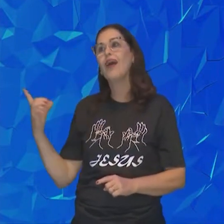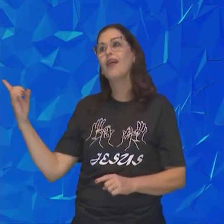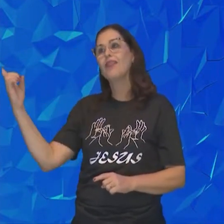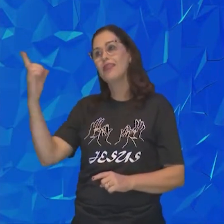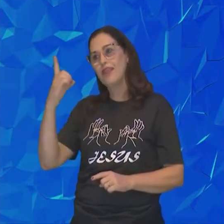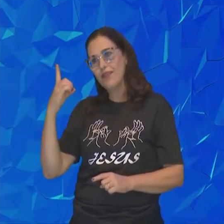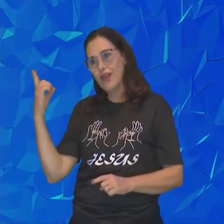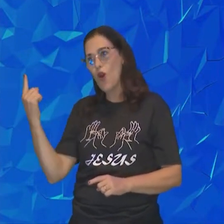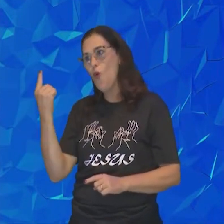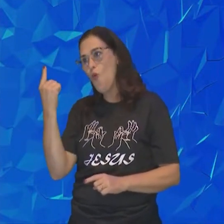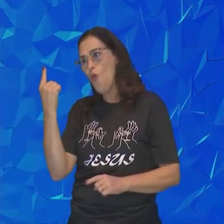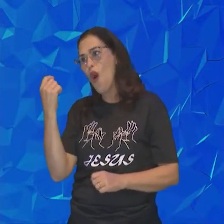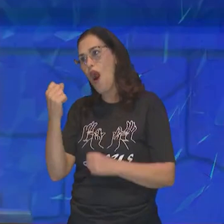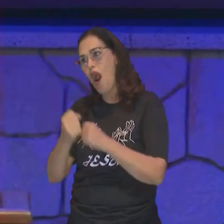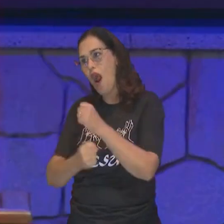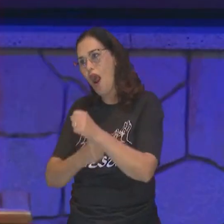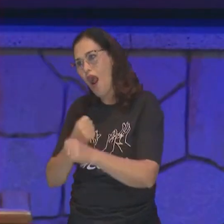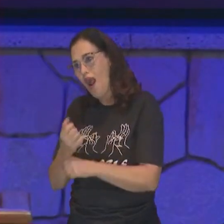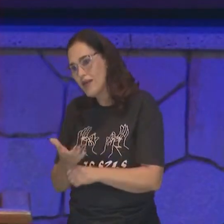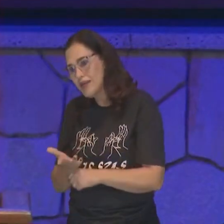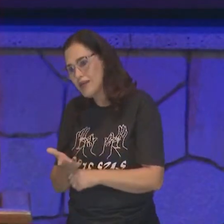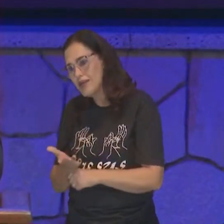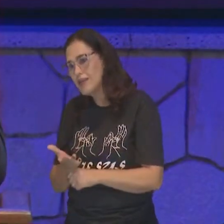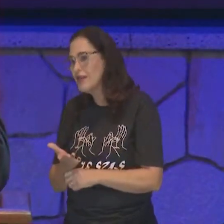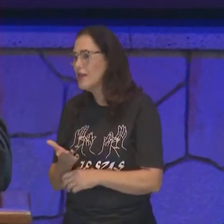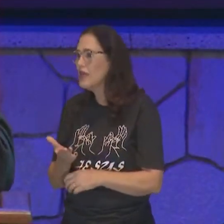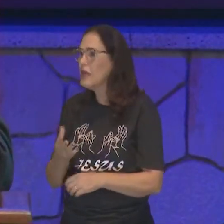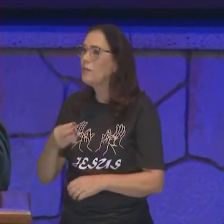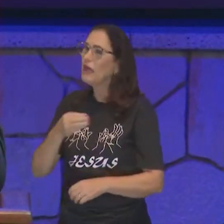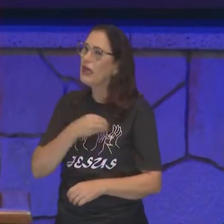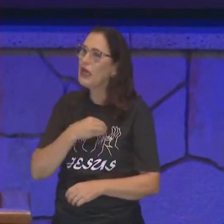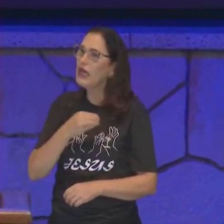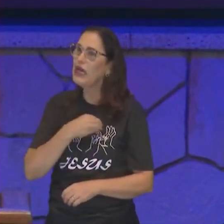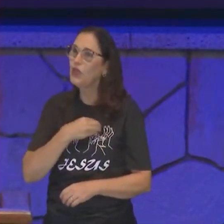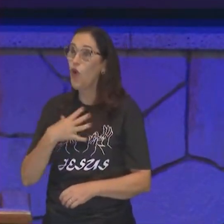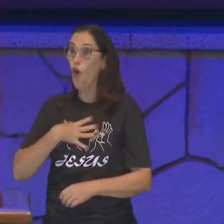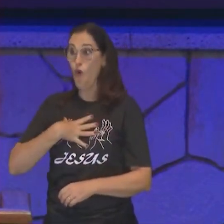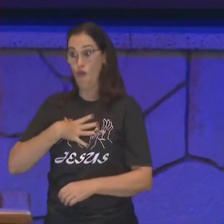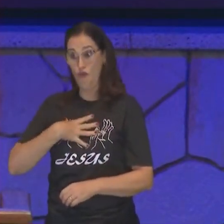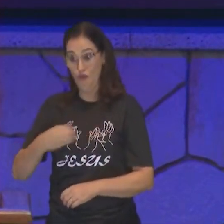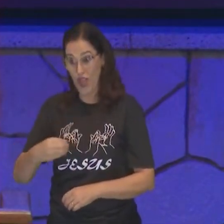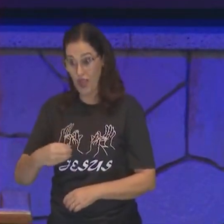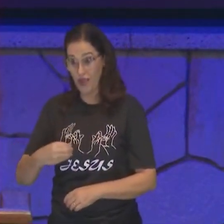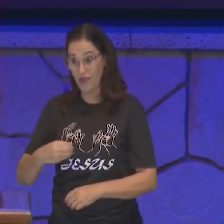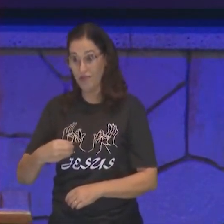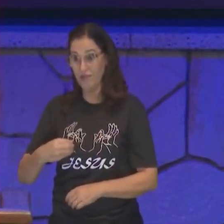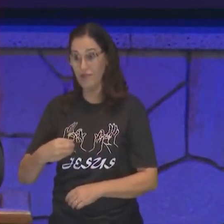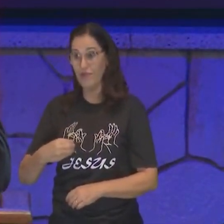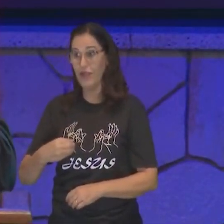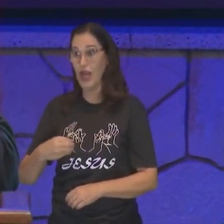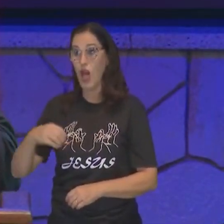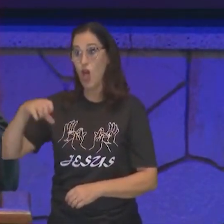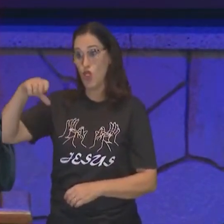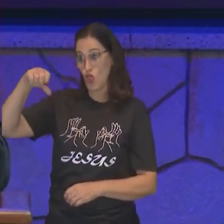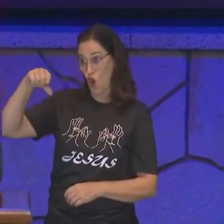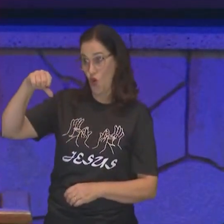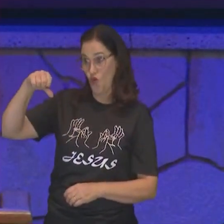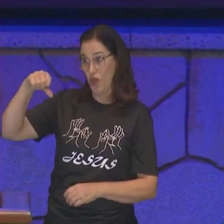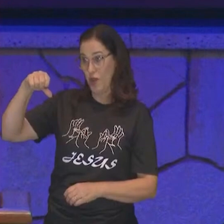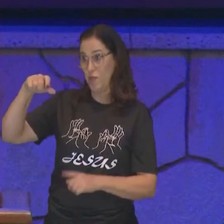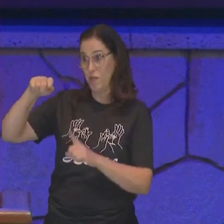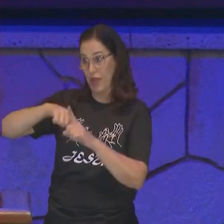quase 1 ano ou mais até naquela situação de pecado? Porque o filho que teve com Batseba levou pelo menos 9 meses para